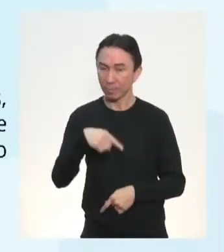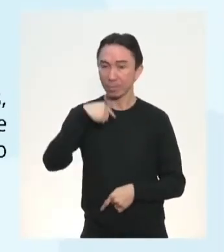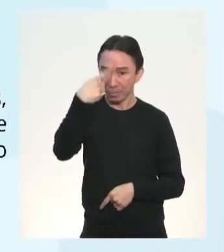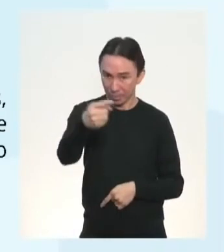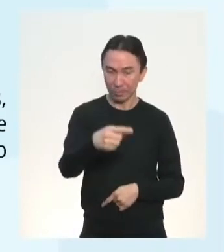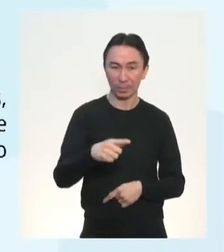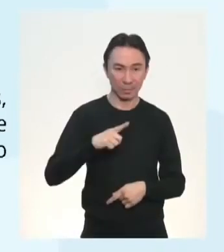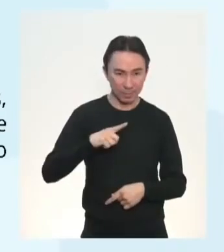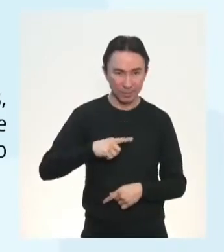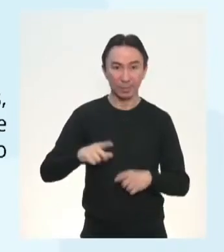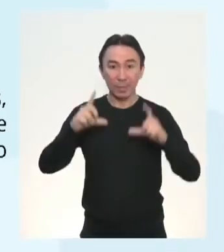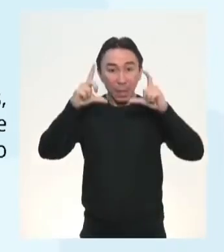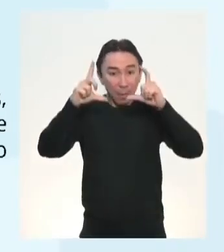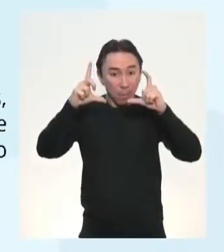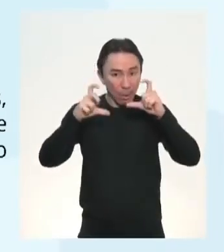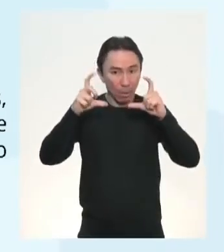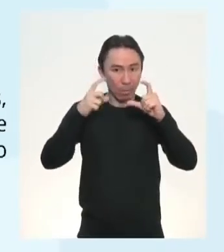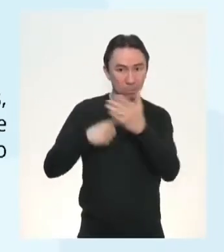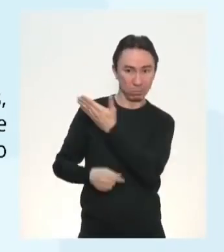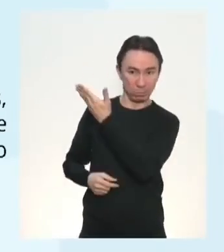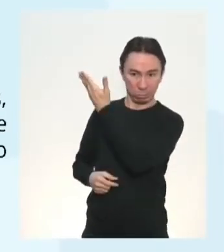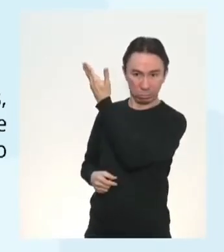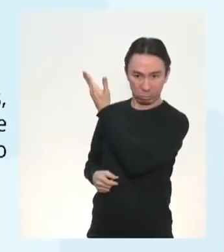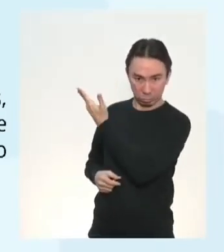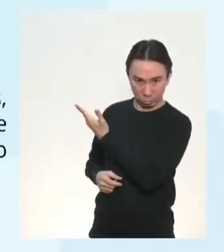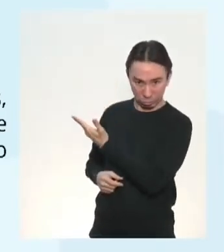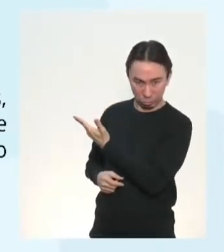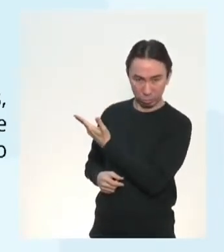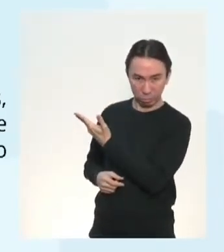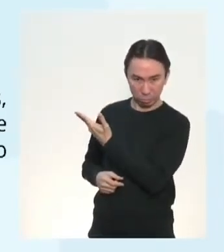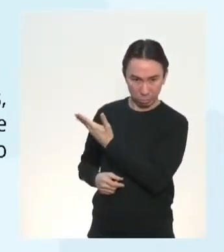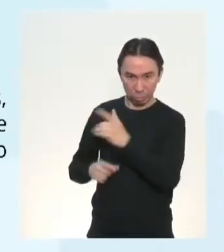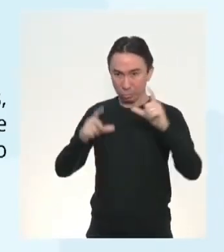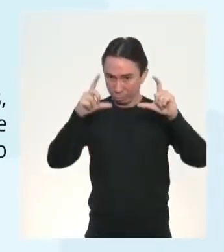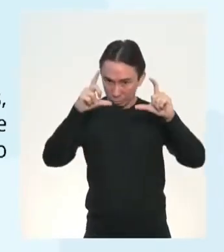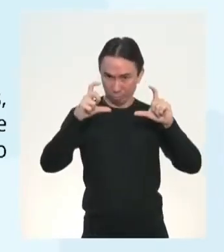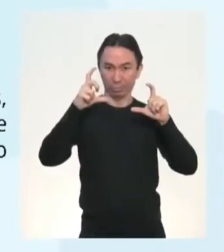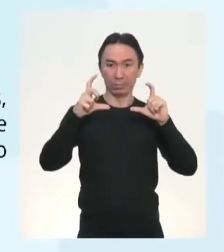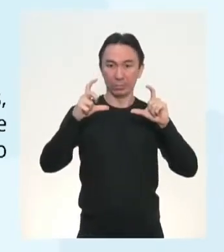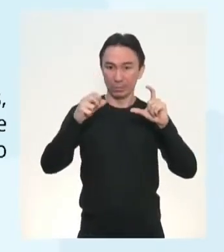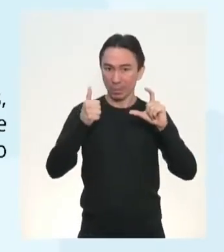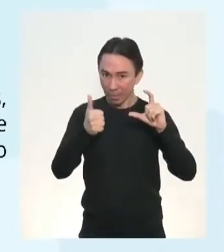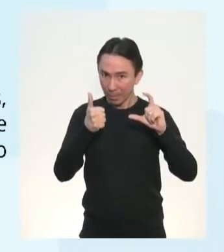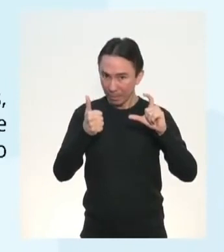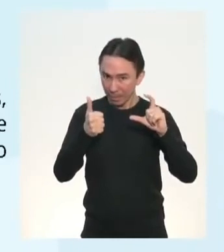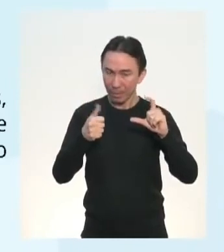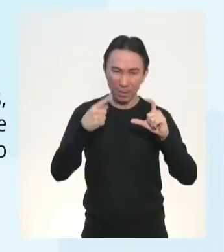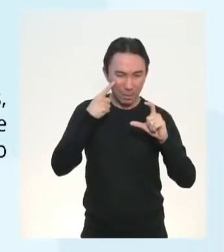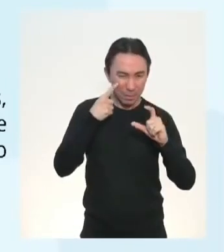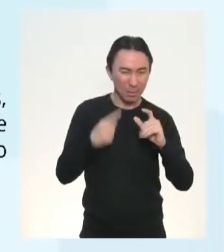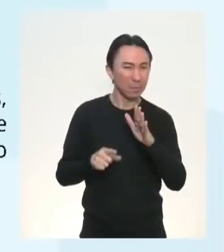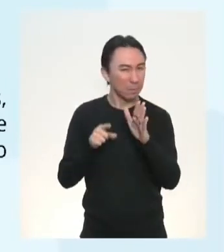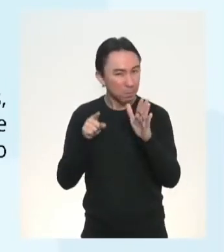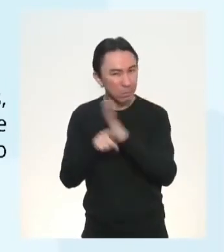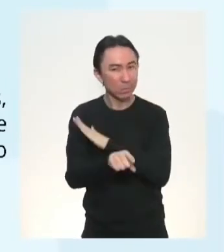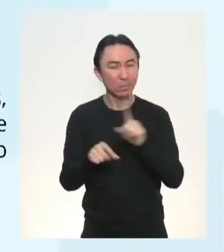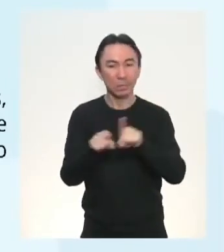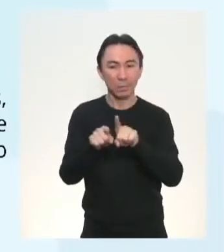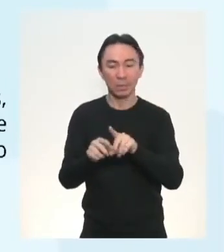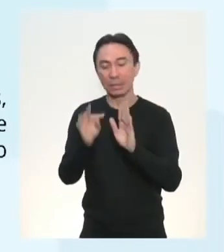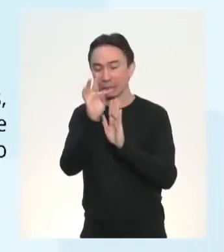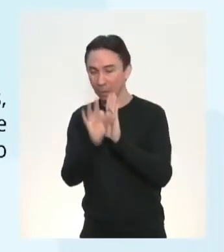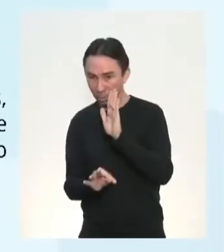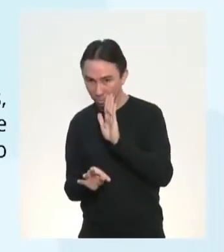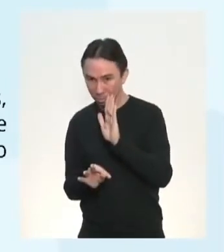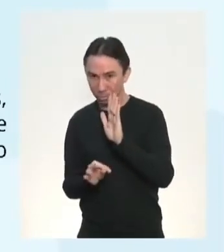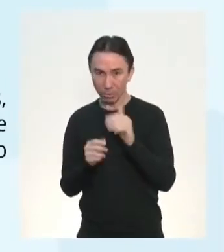Deem um print na tela da pergunta, que eu vou botar lá no texto. E durante o tempinho aí eu vou ficar na pergunta e no texto para vocês poderem responder,